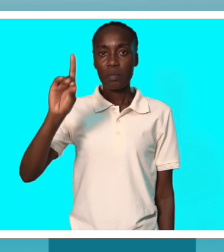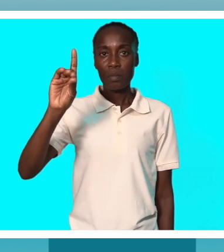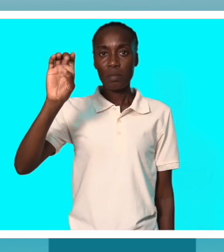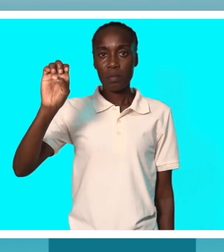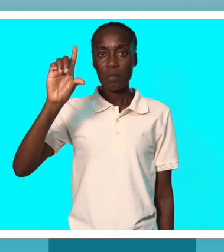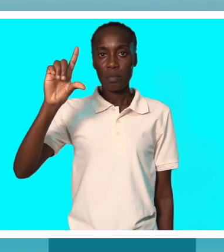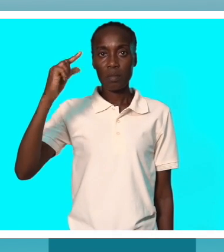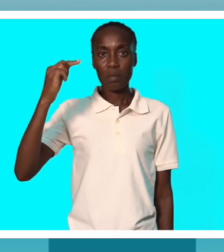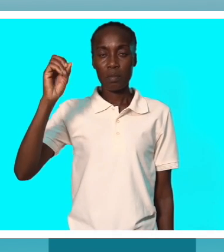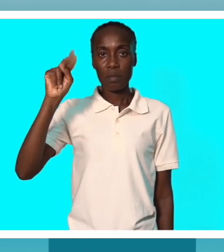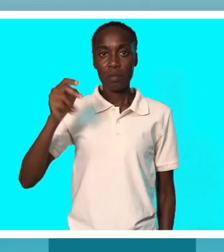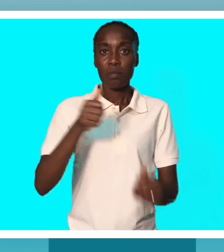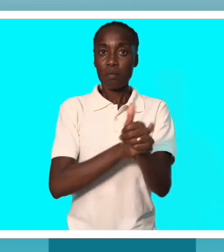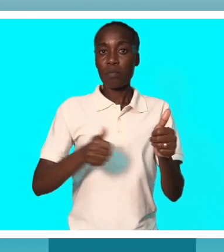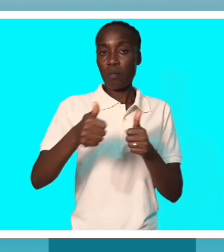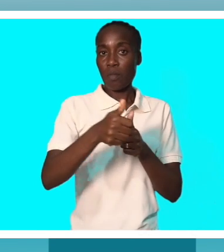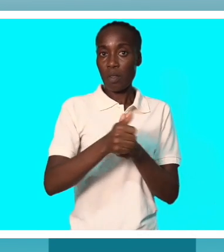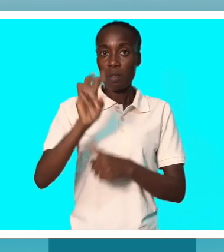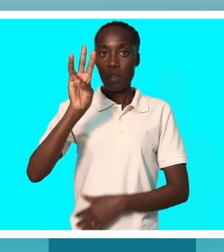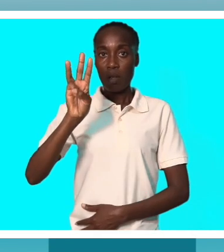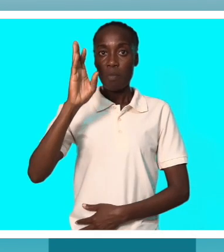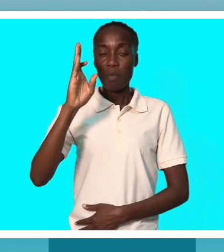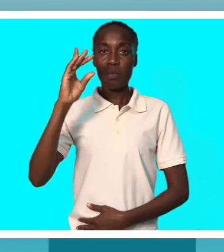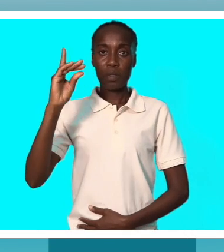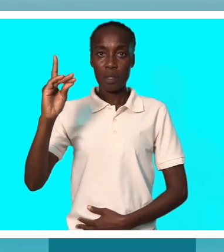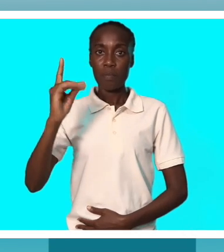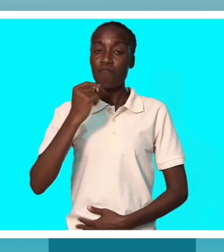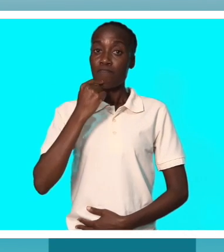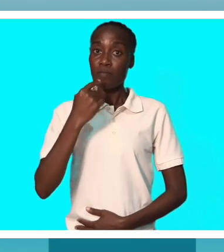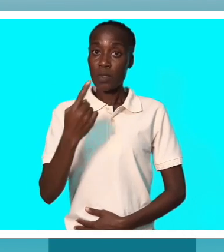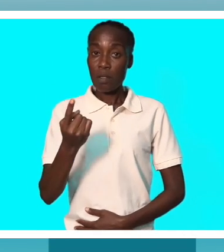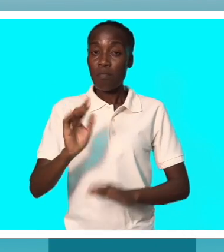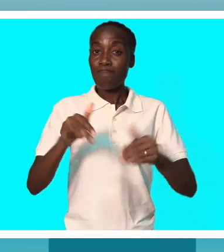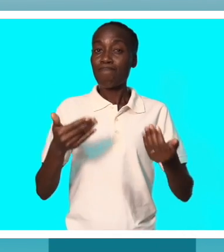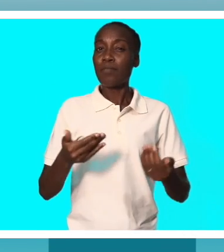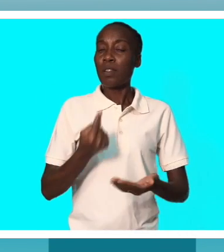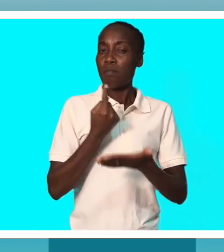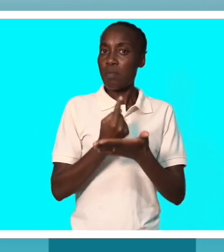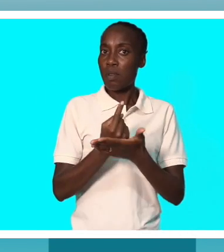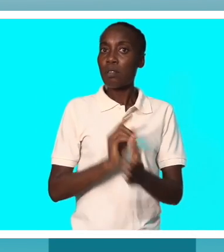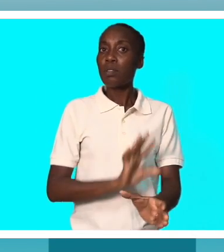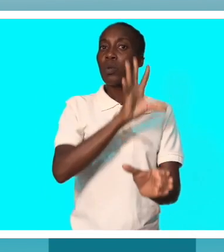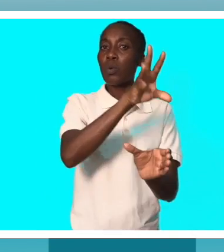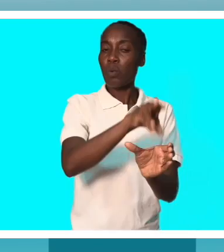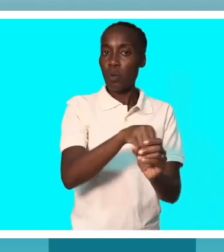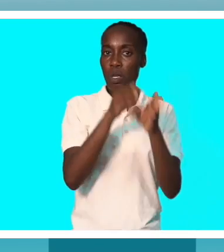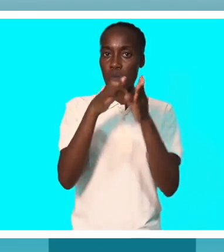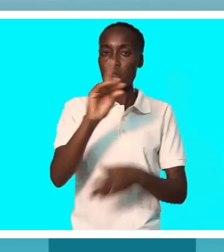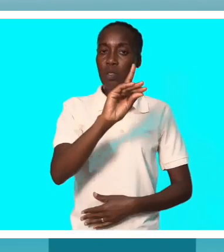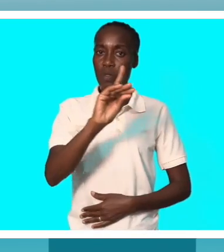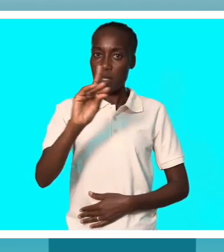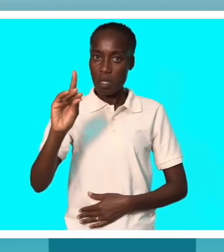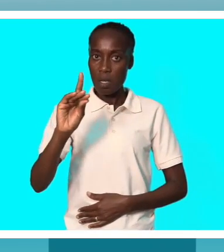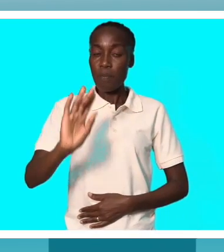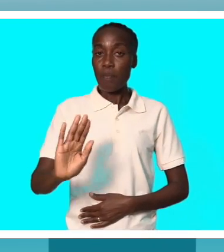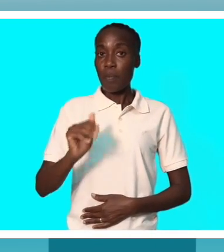Delton Muianga, representante da WFD, destaca a necessidade de inclusão das pessoas